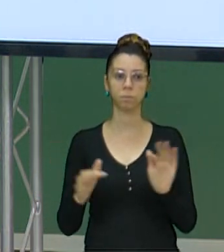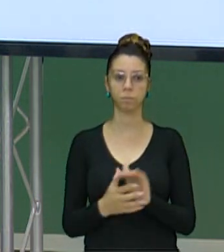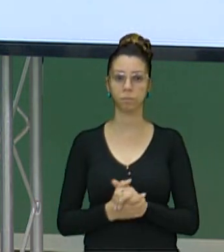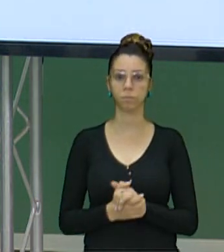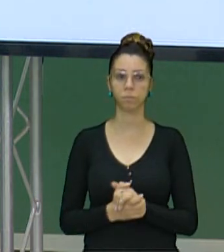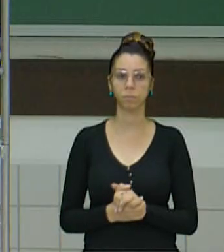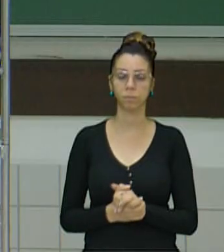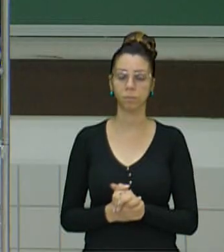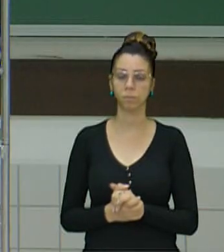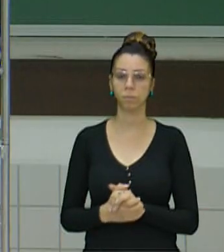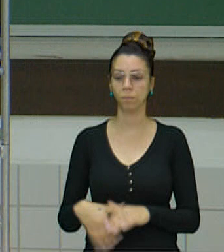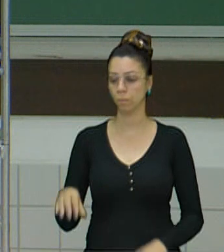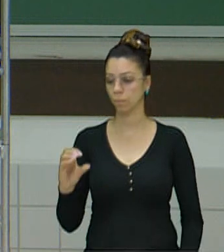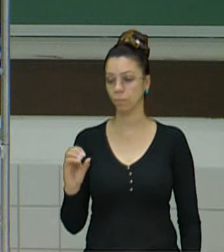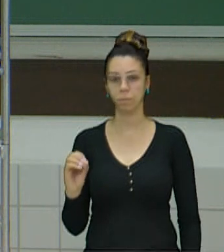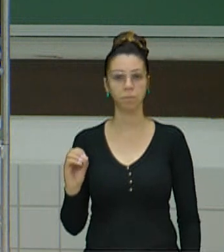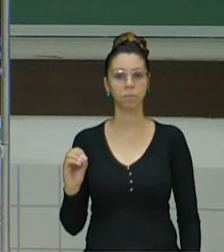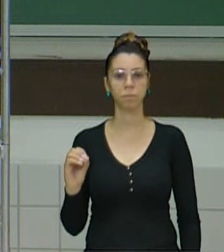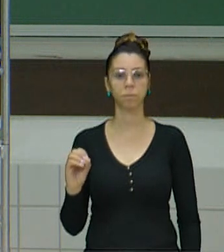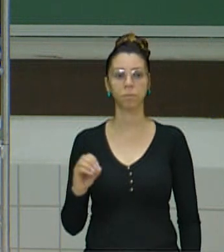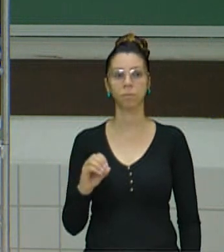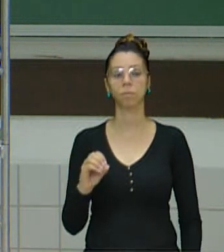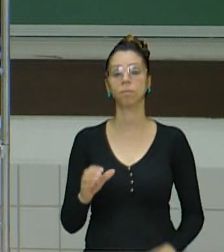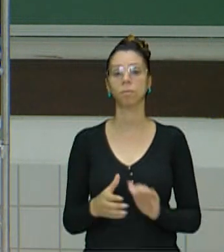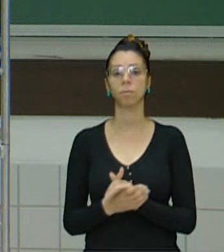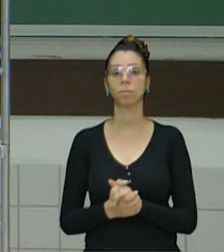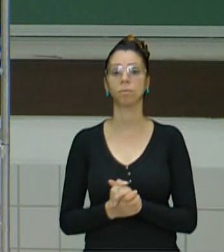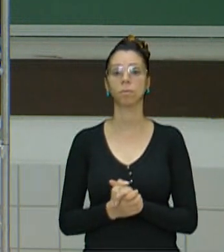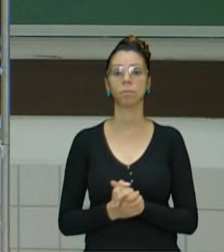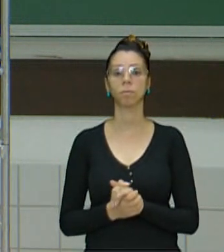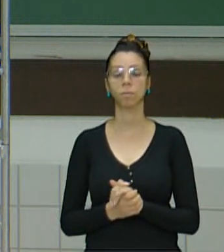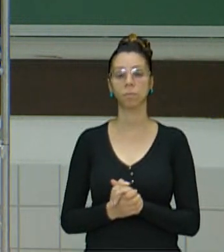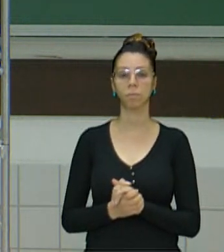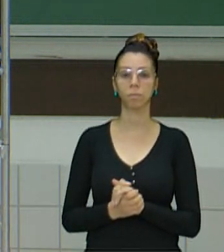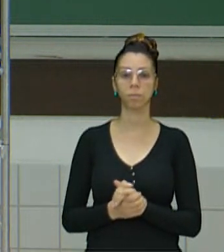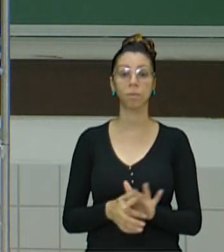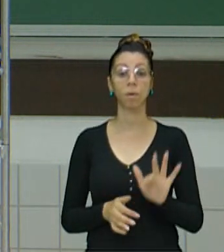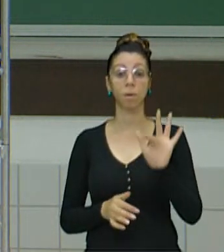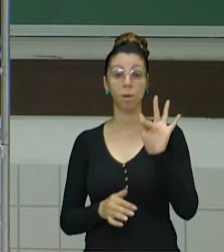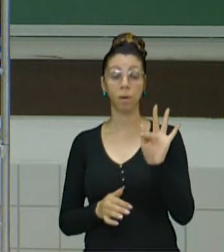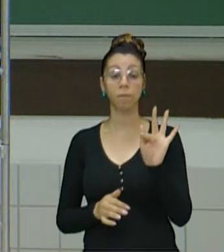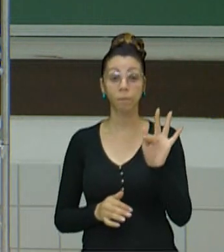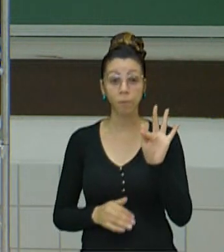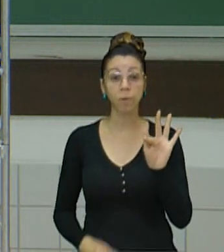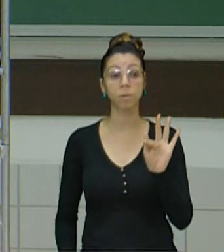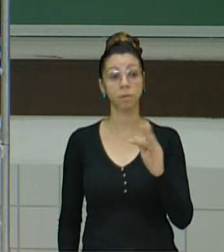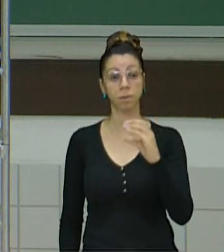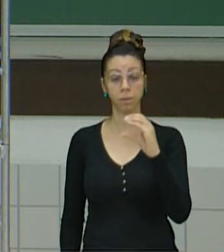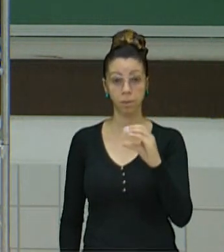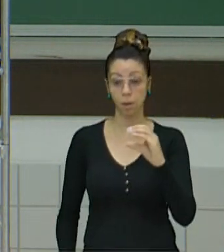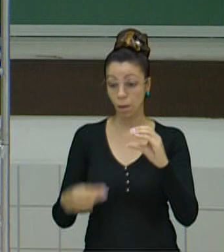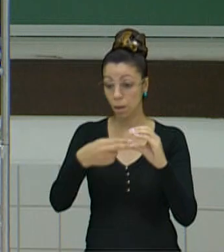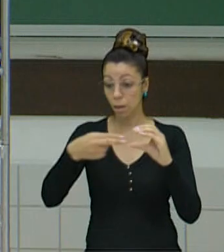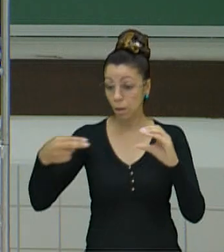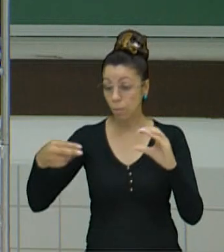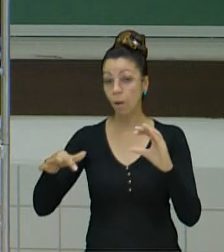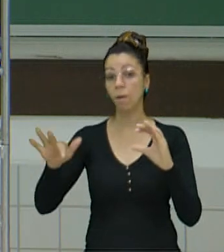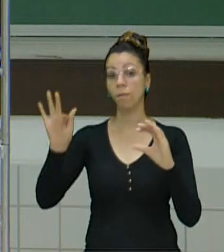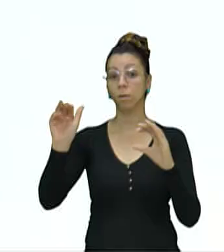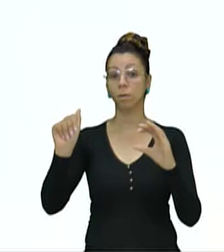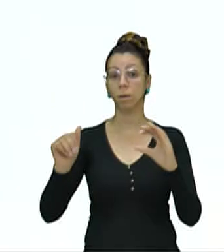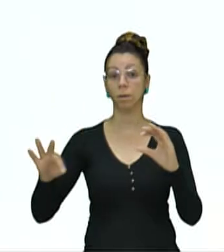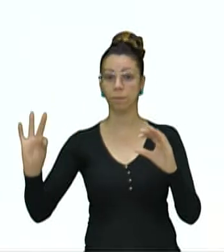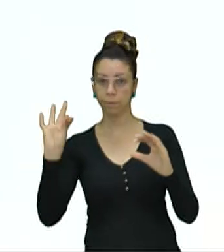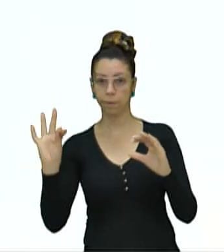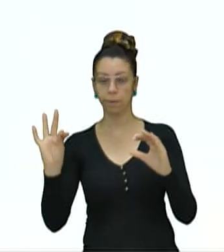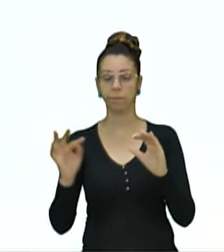zero, ou seja, essa força centrípeta, no caso, vai ser igual à força de atrito, certo? Então, é o que a gente está acontecendo aqui, a